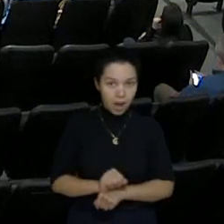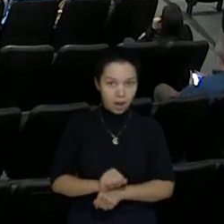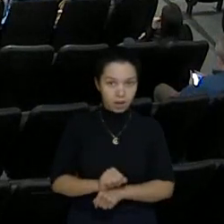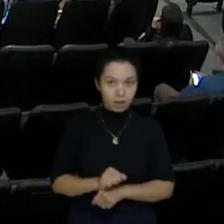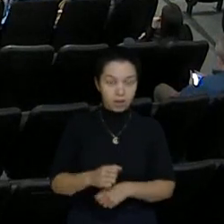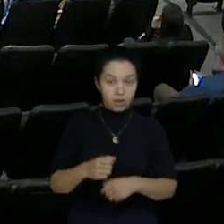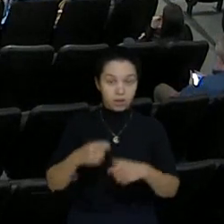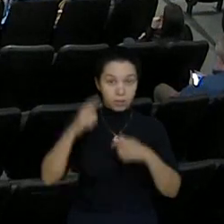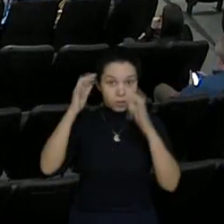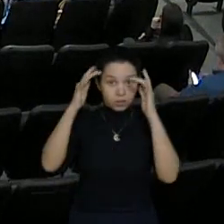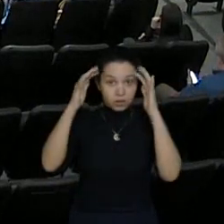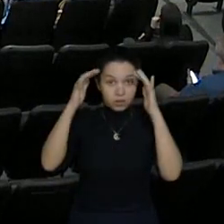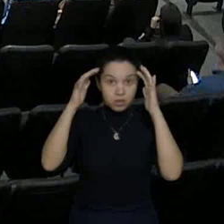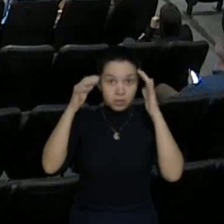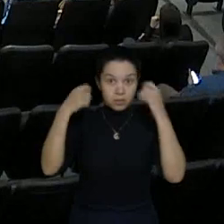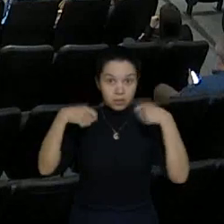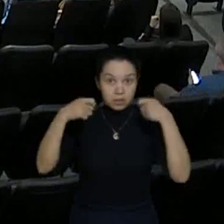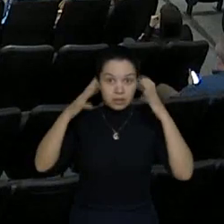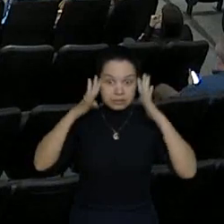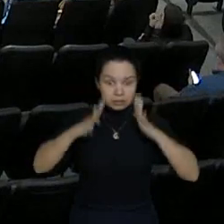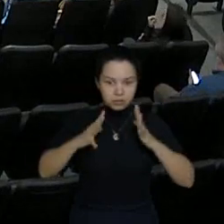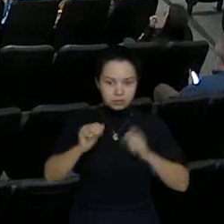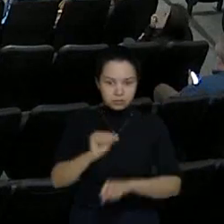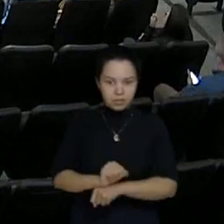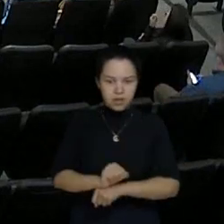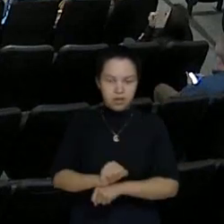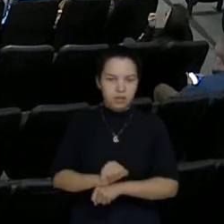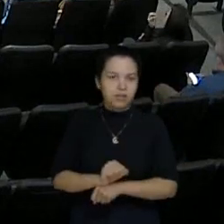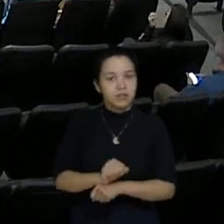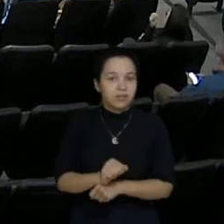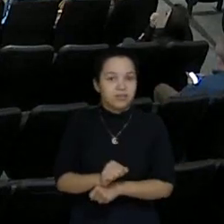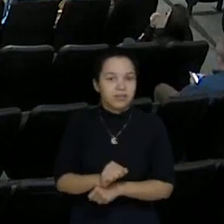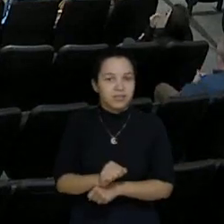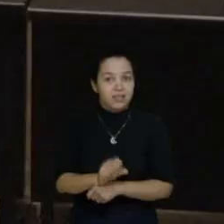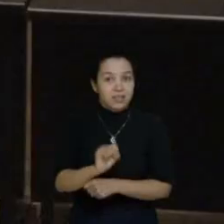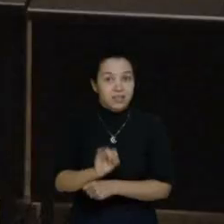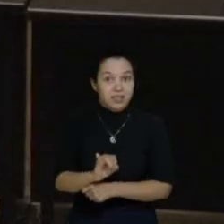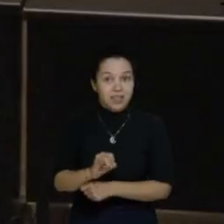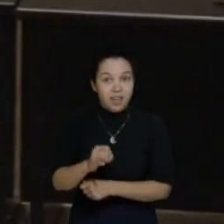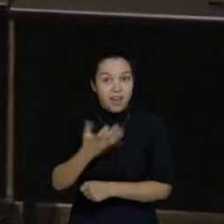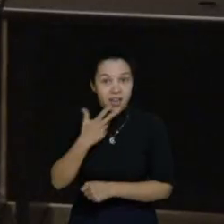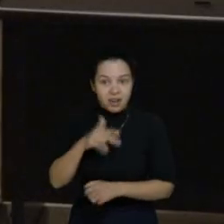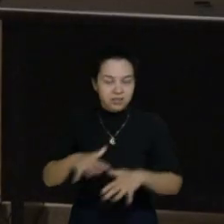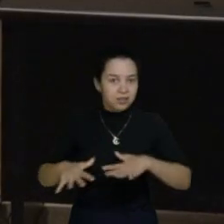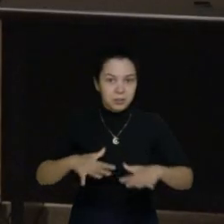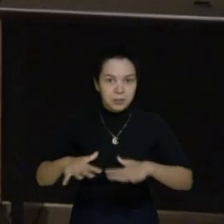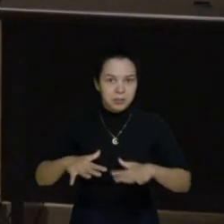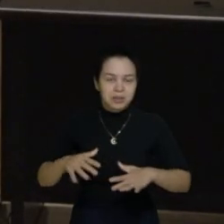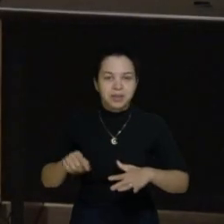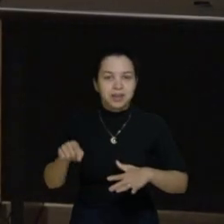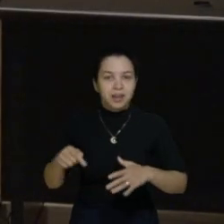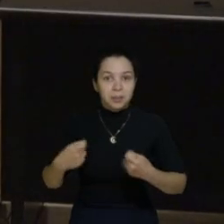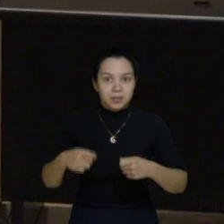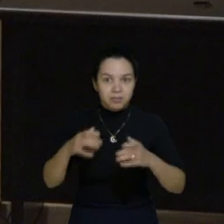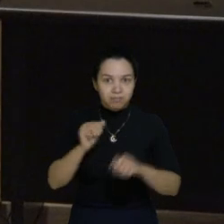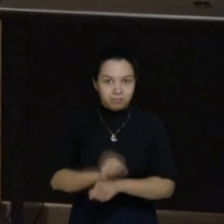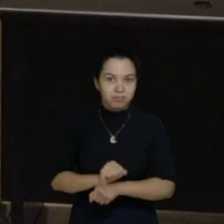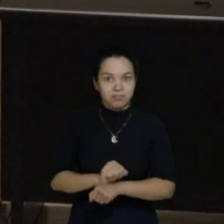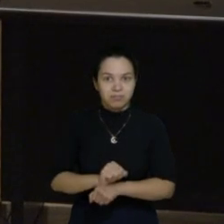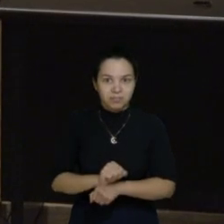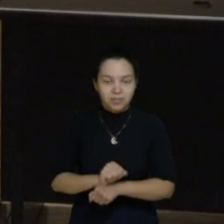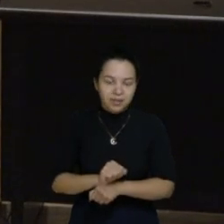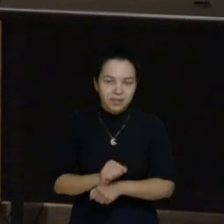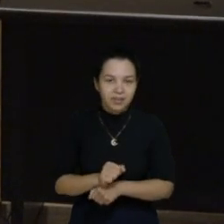cérebro só para ficar parado se eu falo isso para uma criança imperativa é isso que acontece ela vai ter que usar o cérebro dela só para ficar parado agora assim